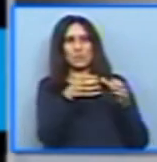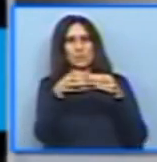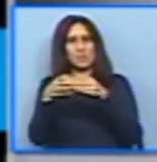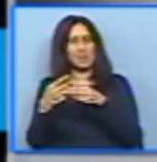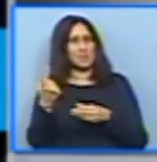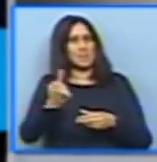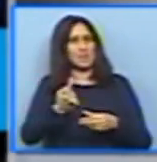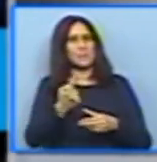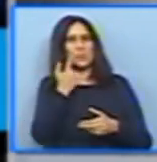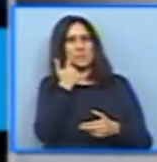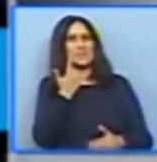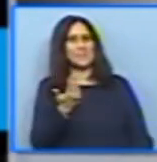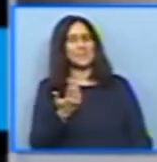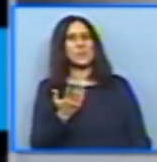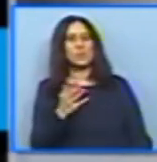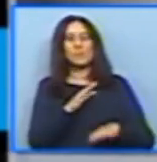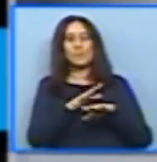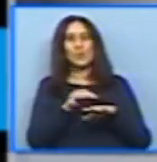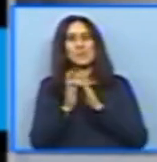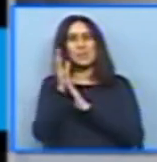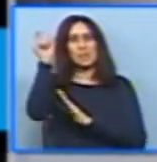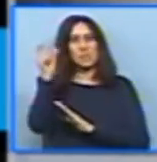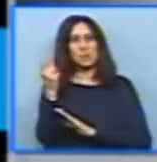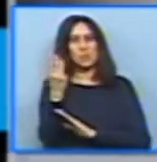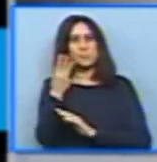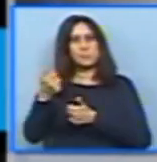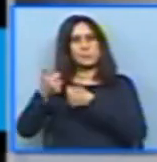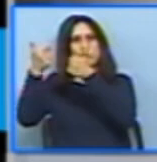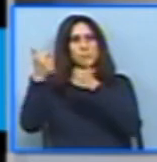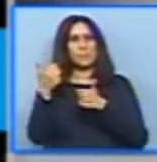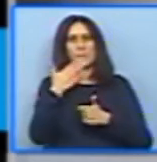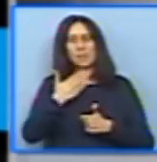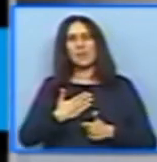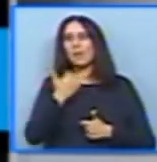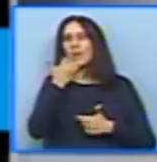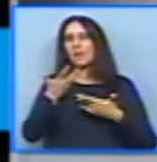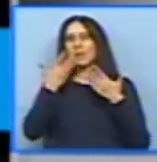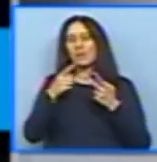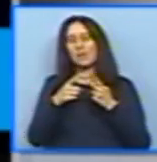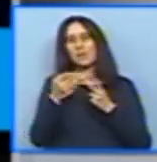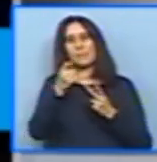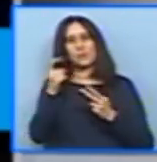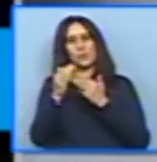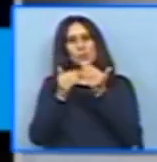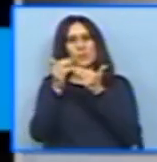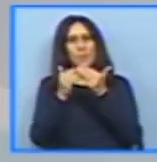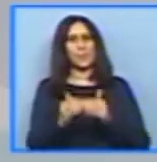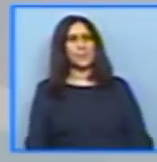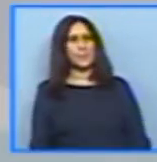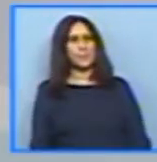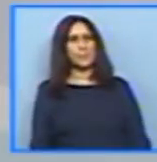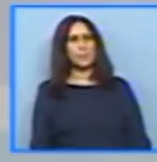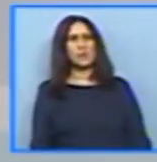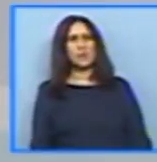deveriam ser conhecidas. Ou seja, por causa deste Deus trinitário, temos a nota da alegria e temos a construção da paz. Pistas para celebrar